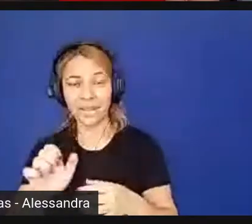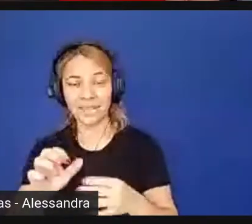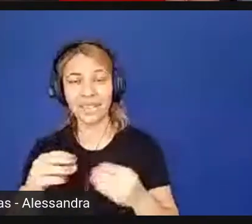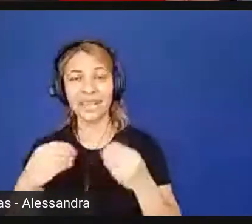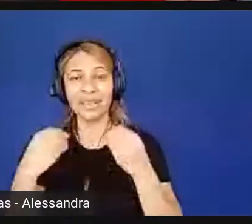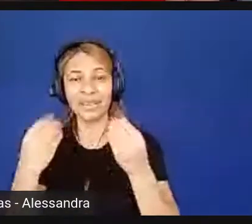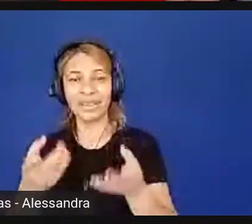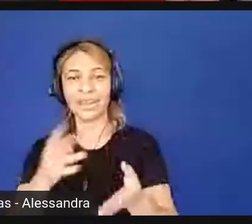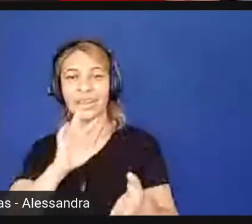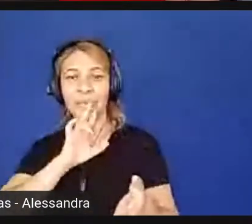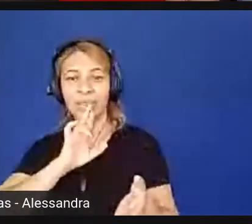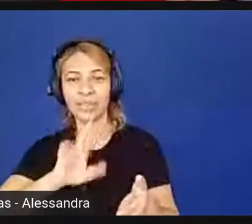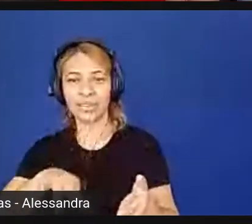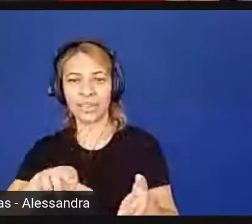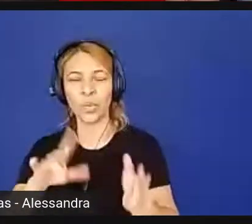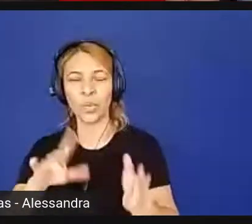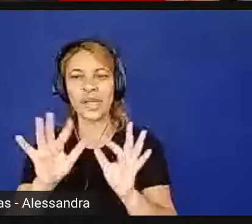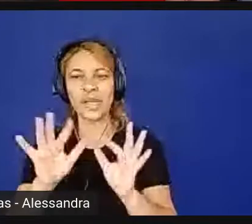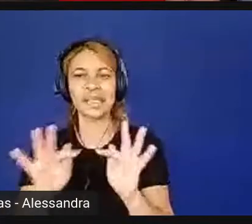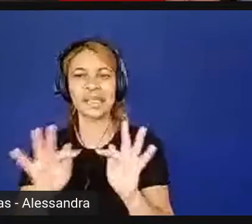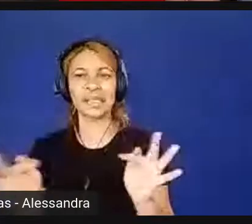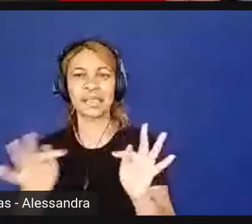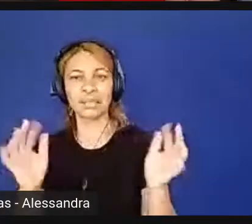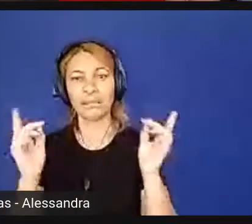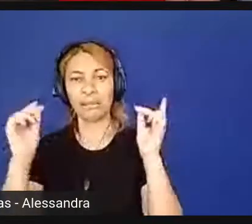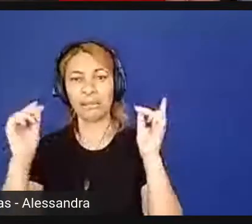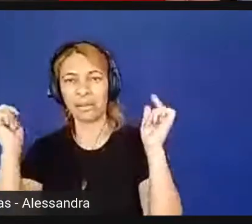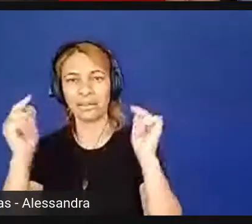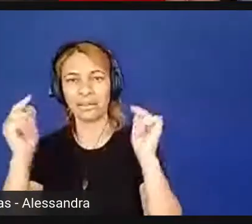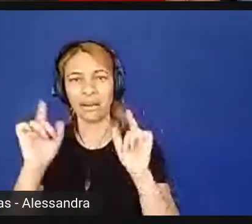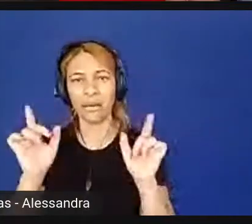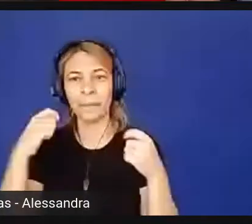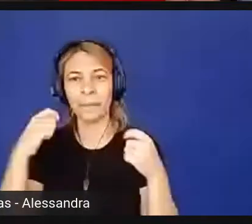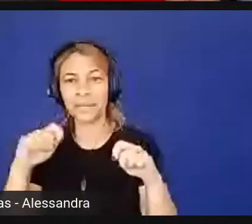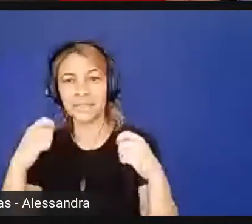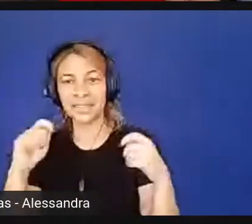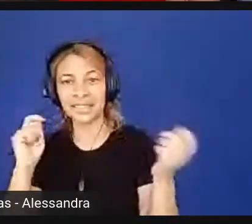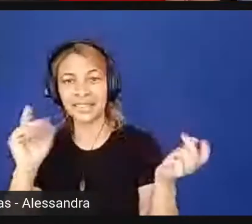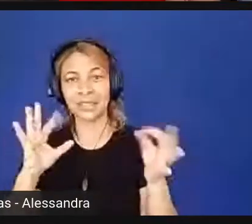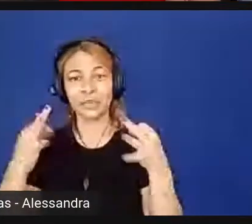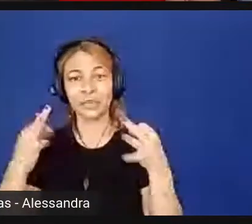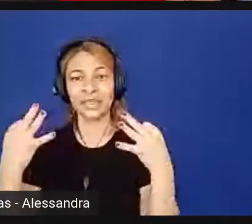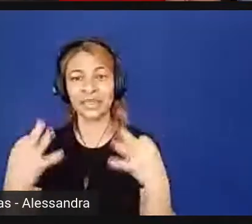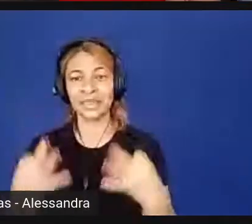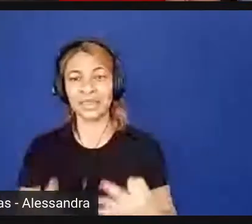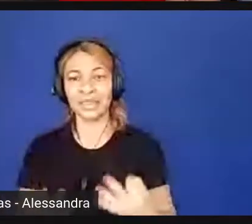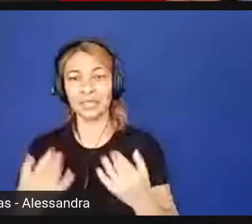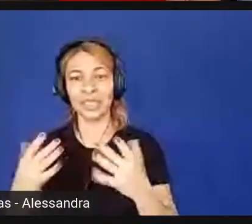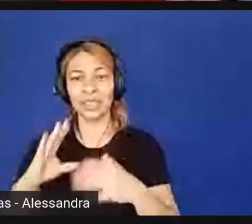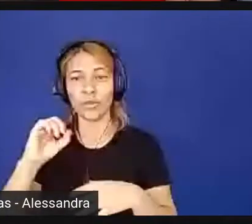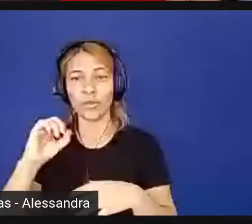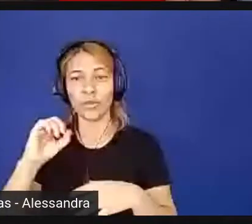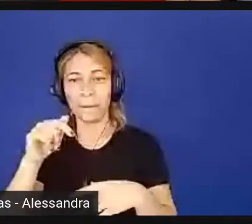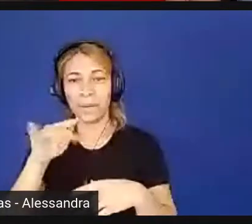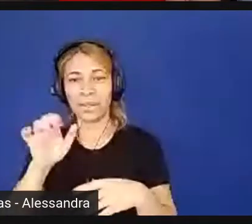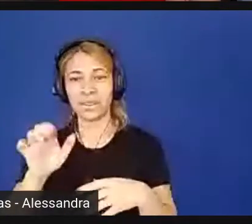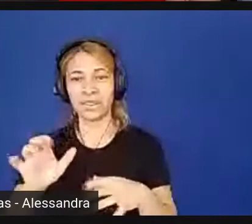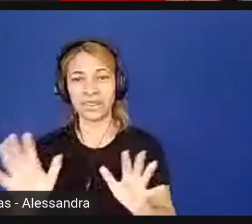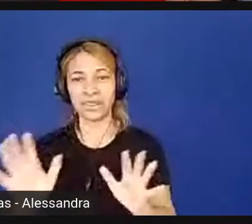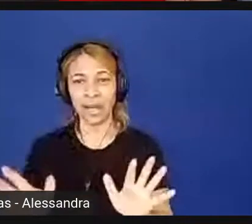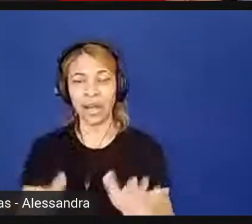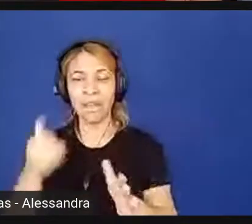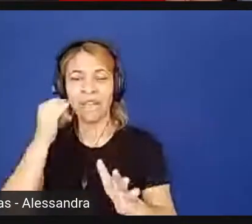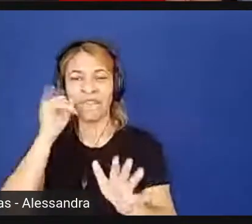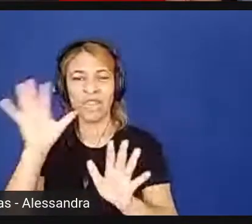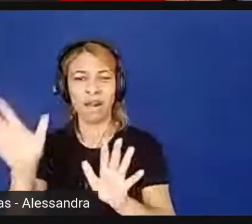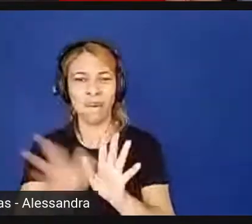E não é algo simplesmente assim piegas. Precisamos de integridade, precisamos de compliance porque precisamos evitar a corrupção.